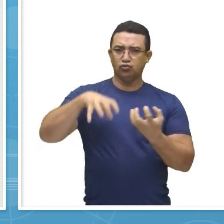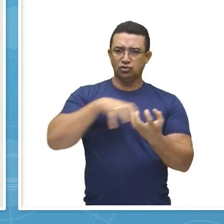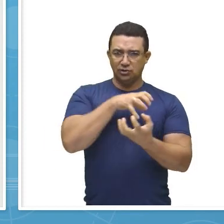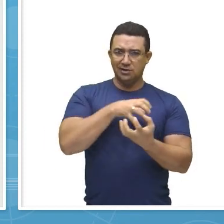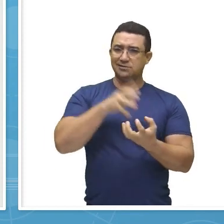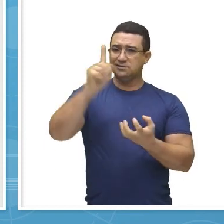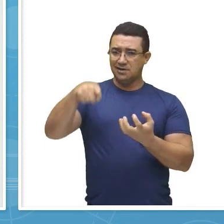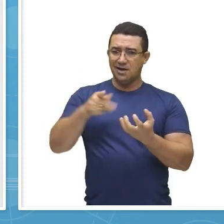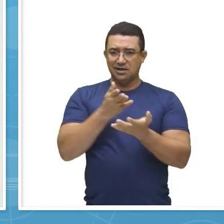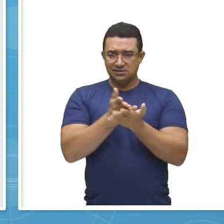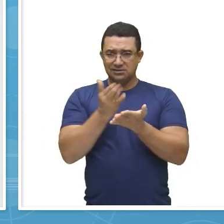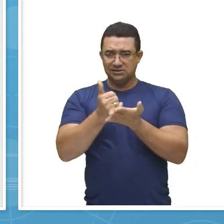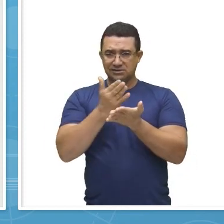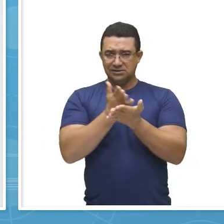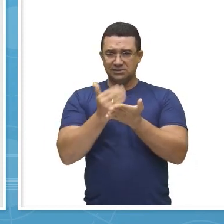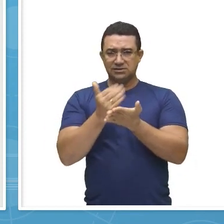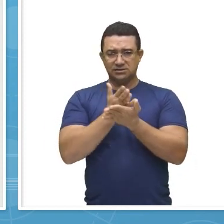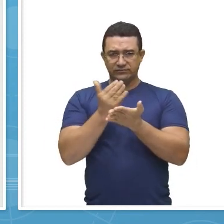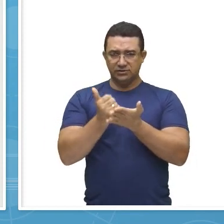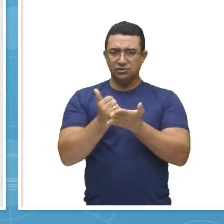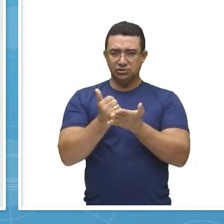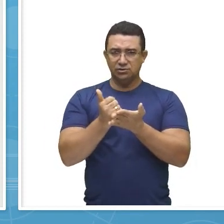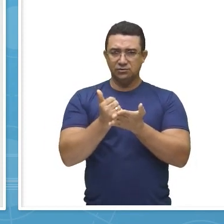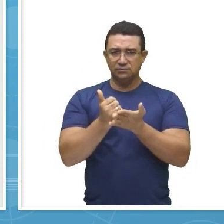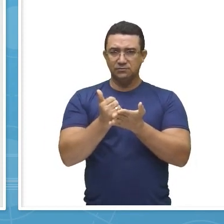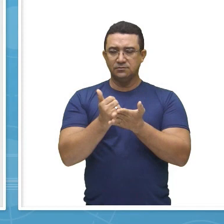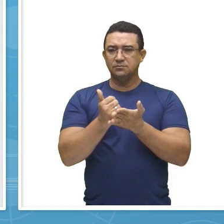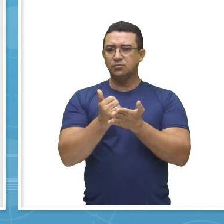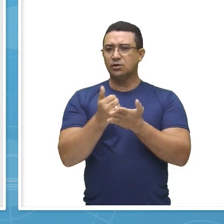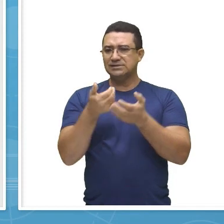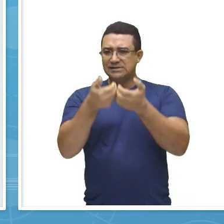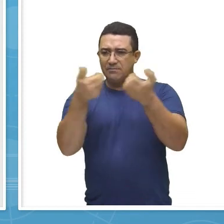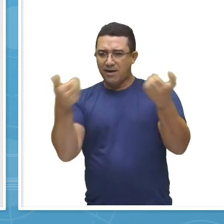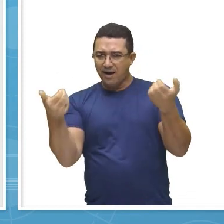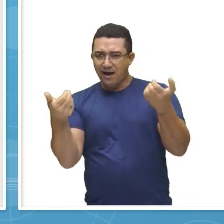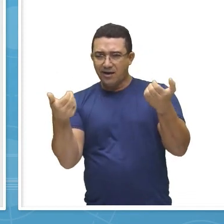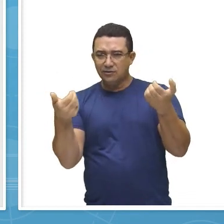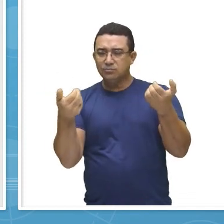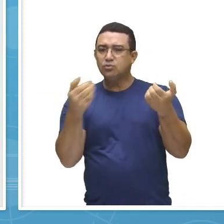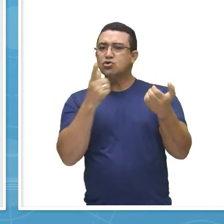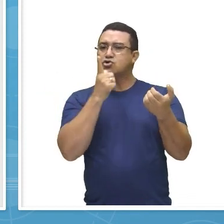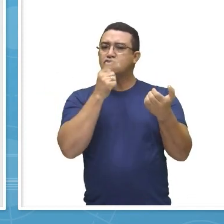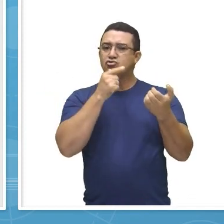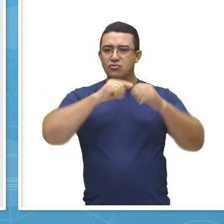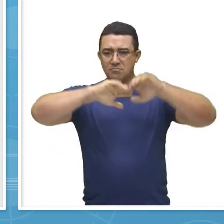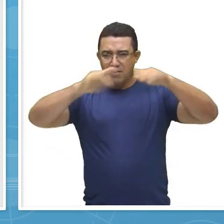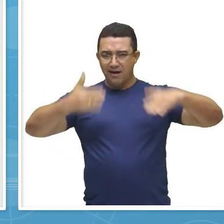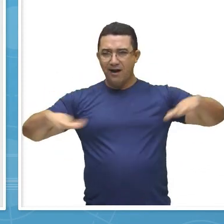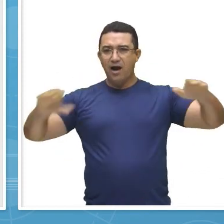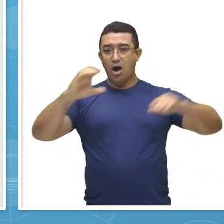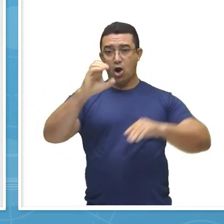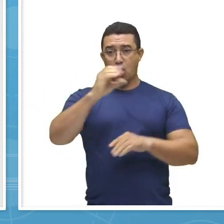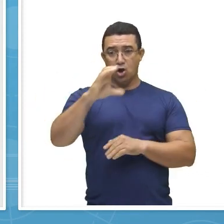são principalmente ali divididos pelos montes Urais, principalmente, tá? Então, Eurásia